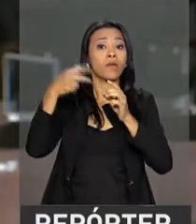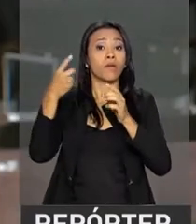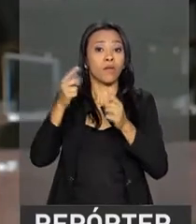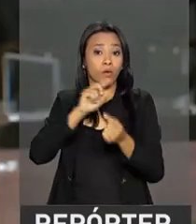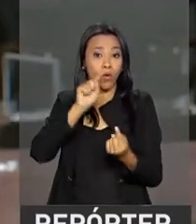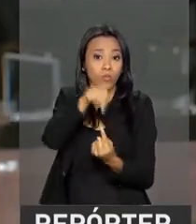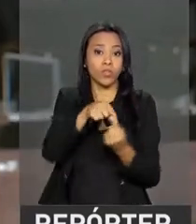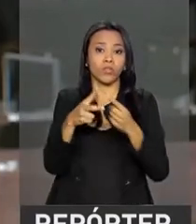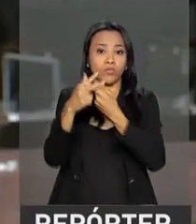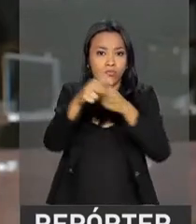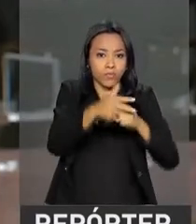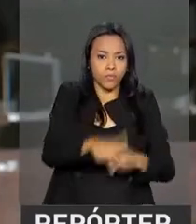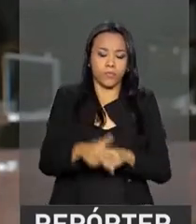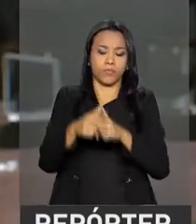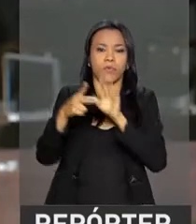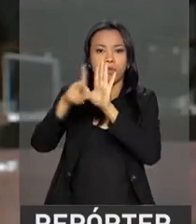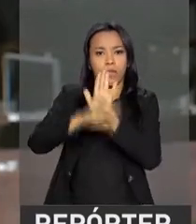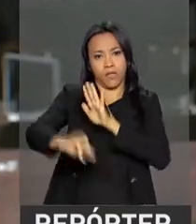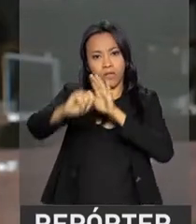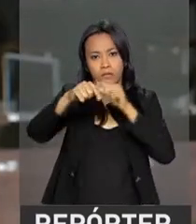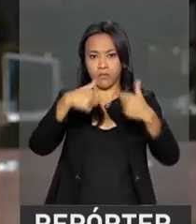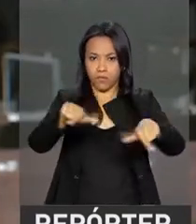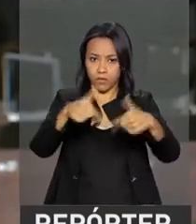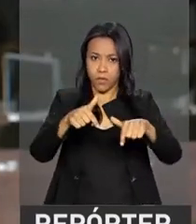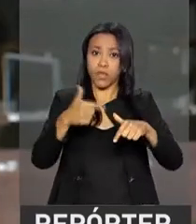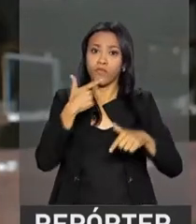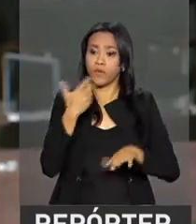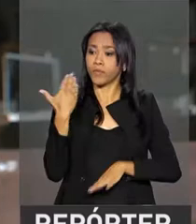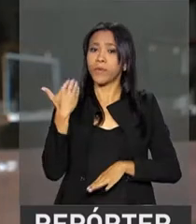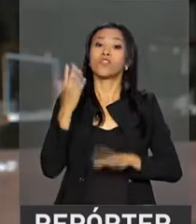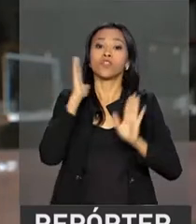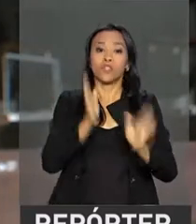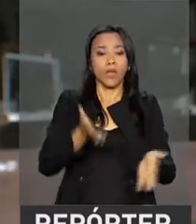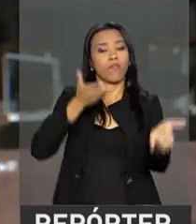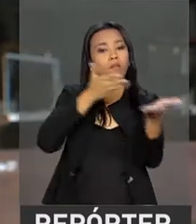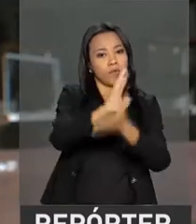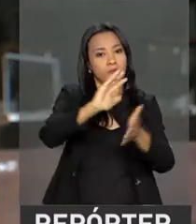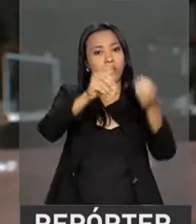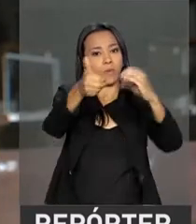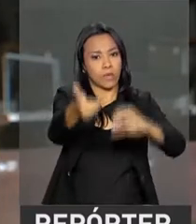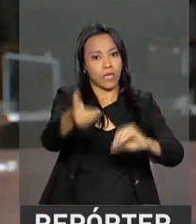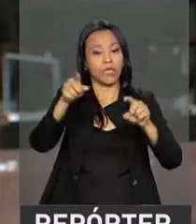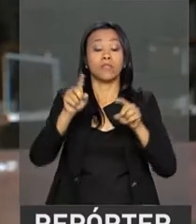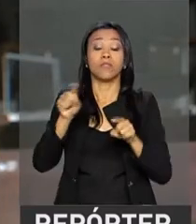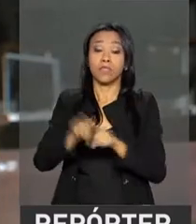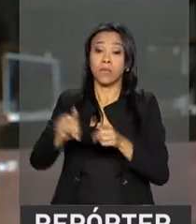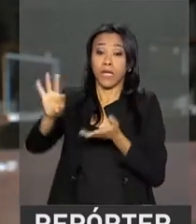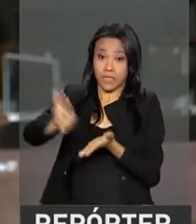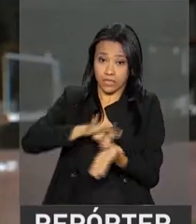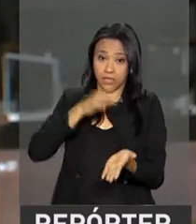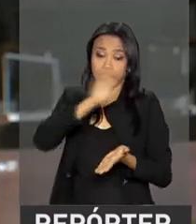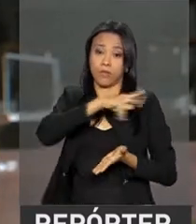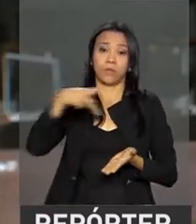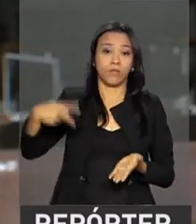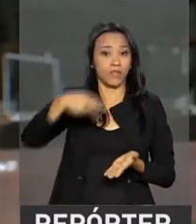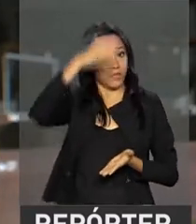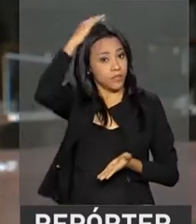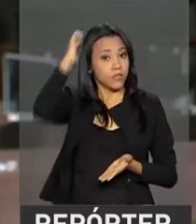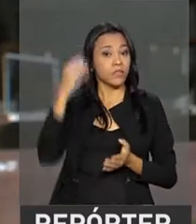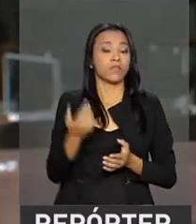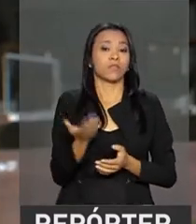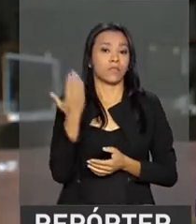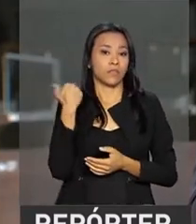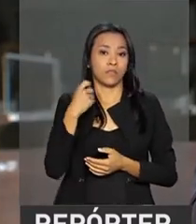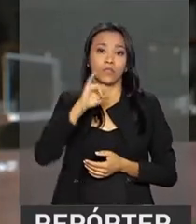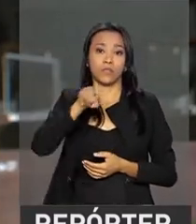legislação trabalhista, que foi aprovada pelo Congresso Nacional e sancionada pelo presidente Michel Temer no último mês de julho. Agora, essa